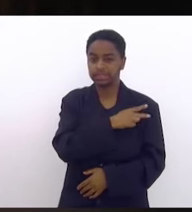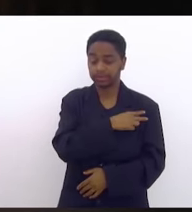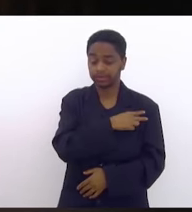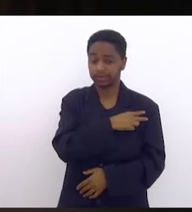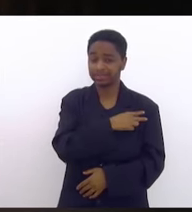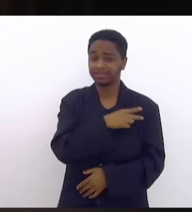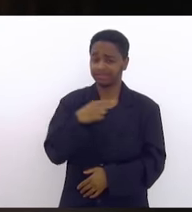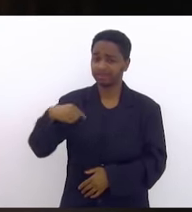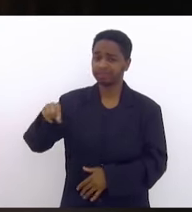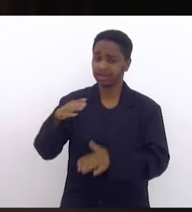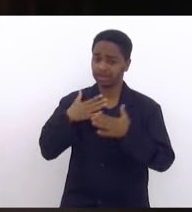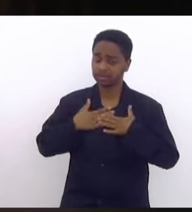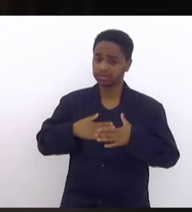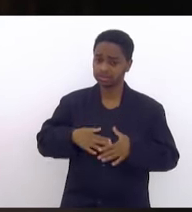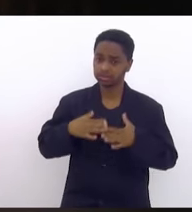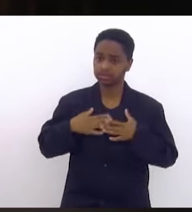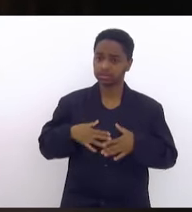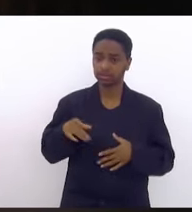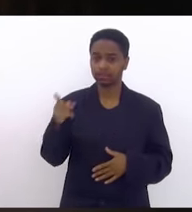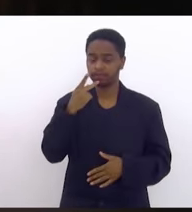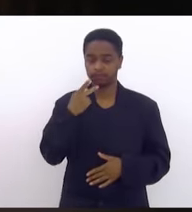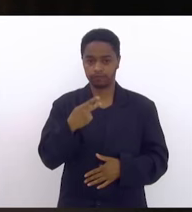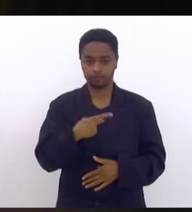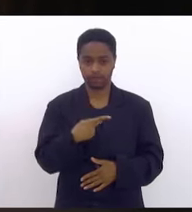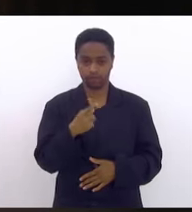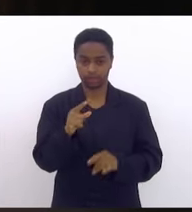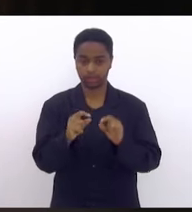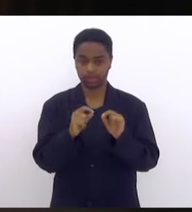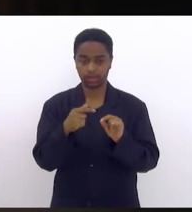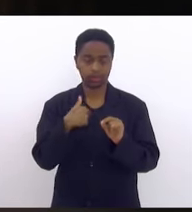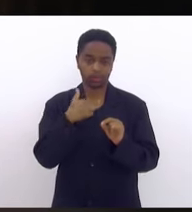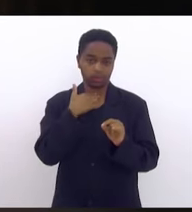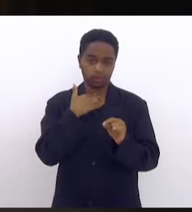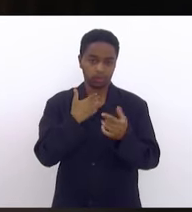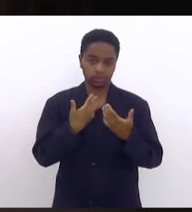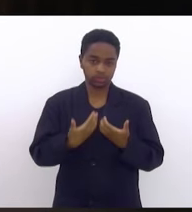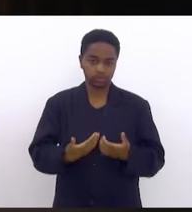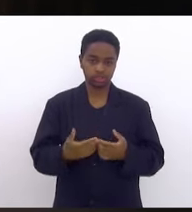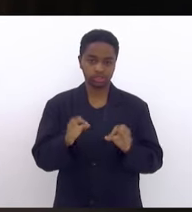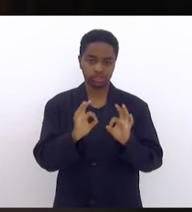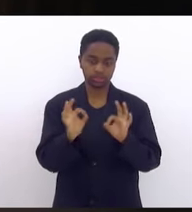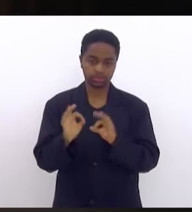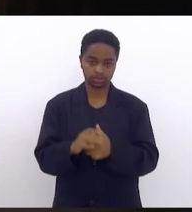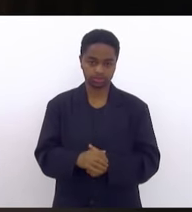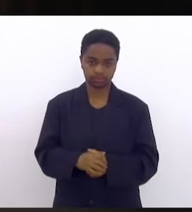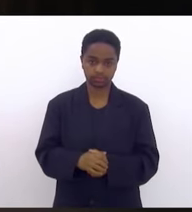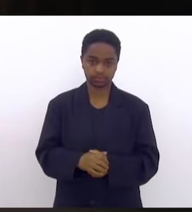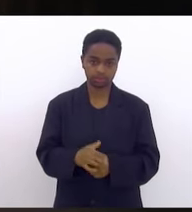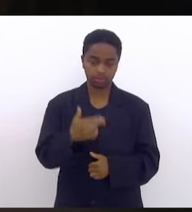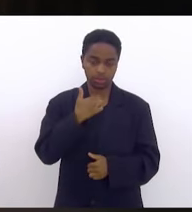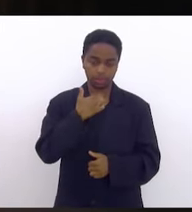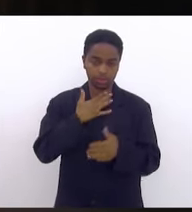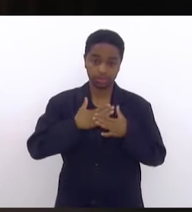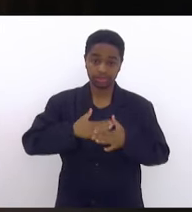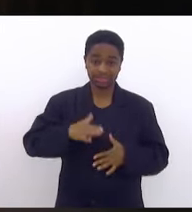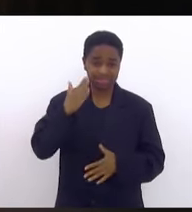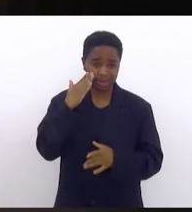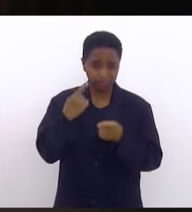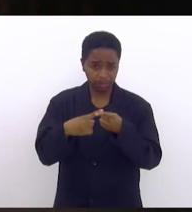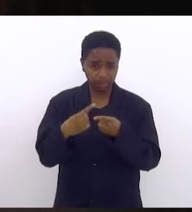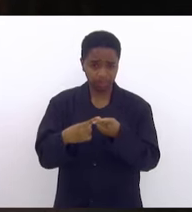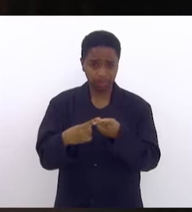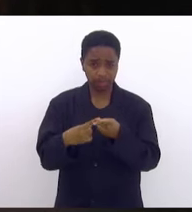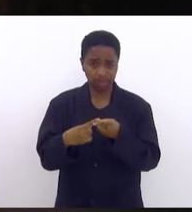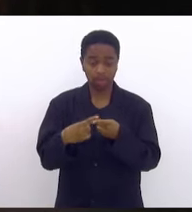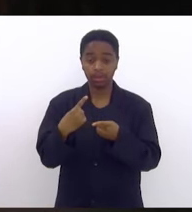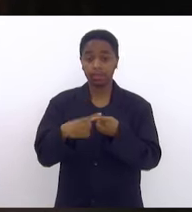vai descansar. Aí ele fala para mim assim mesmo, eu não posso descansar, não. Eu não posso descansar, sabe por quê?